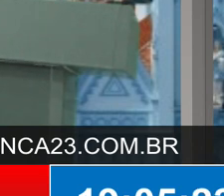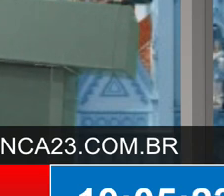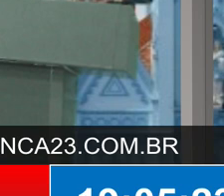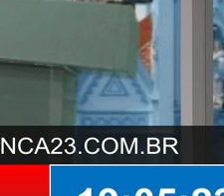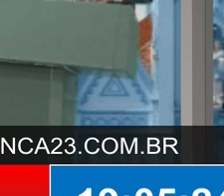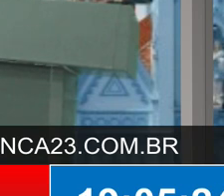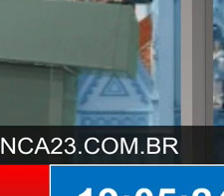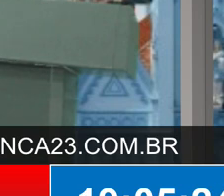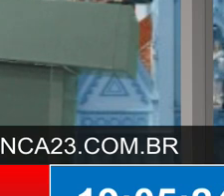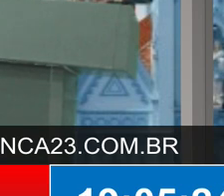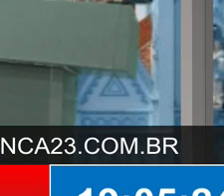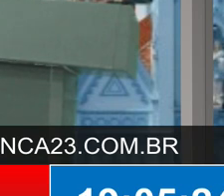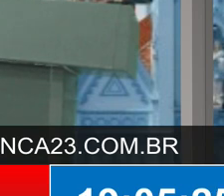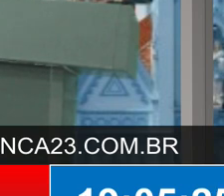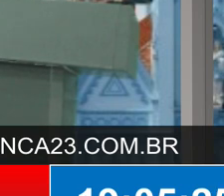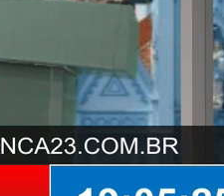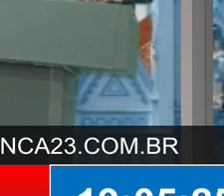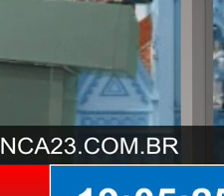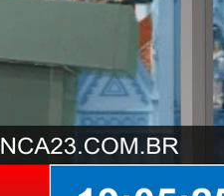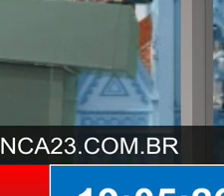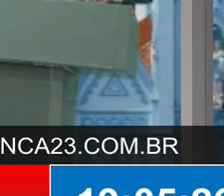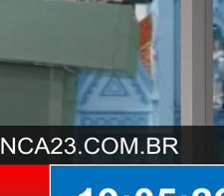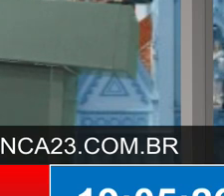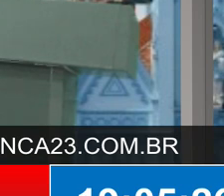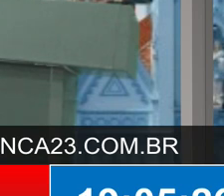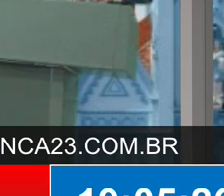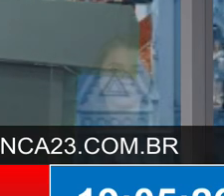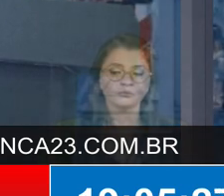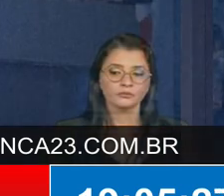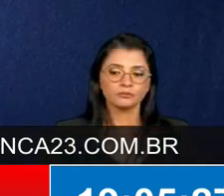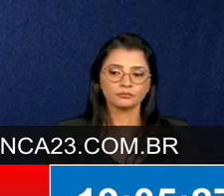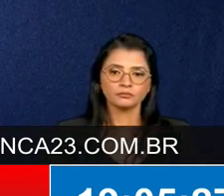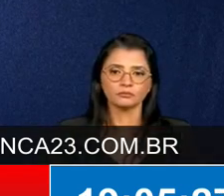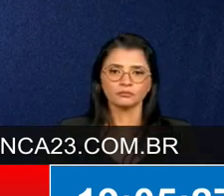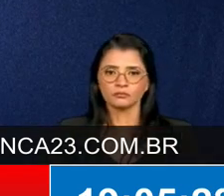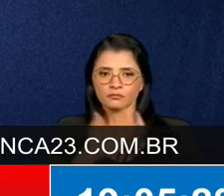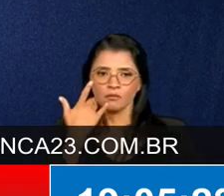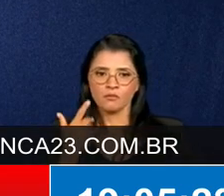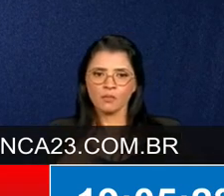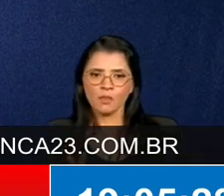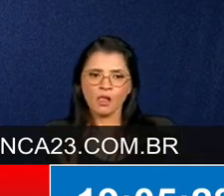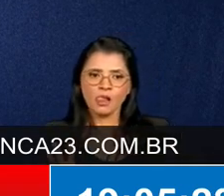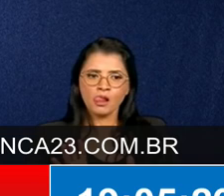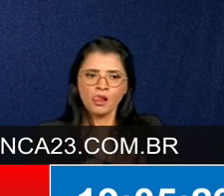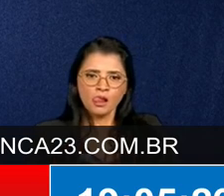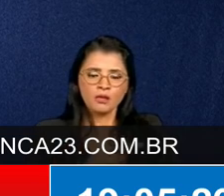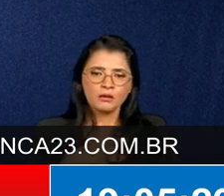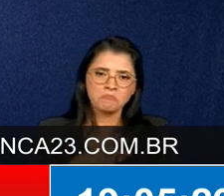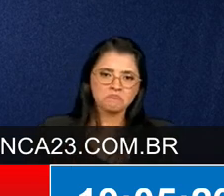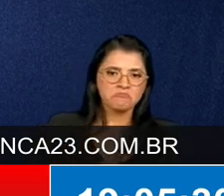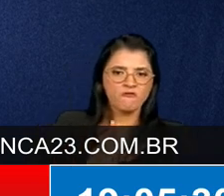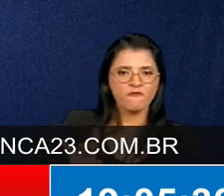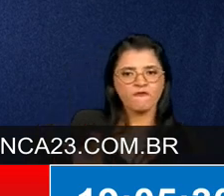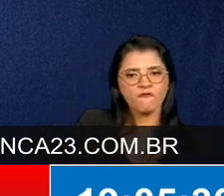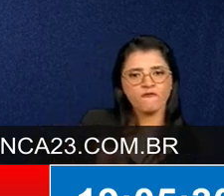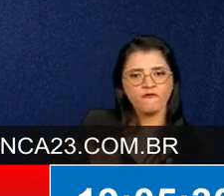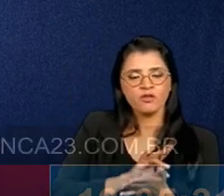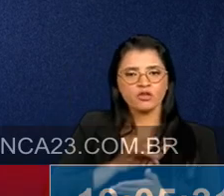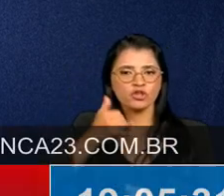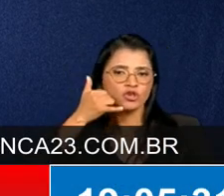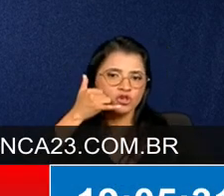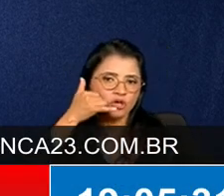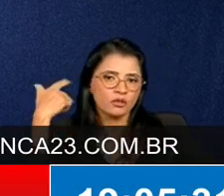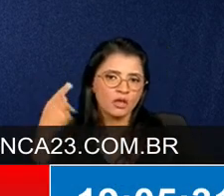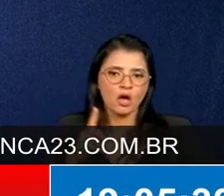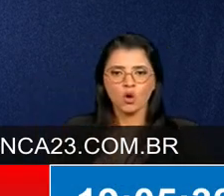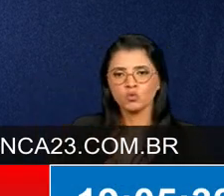representantes da empresa. Gente, é algo absurdo, veja só na reportagem. Os golpistas se passam por representantes do canal de